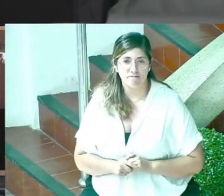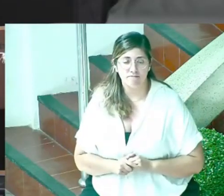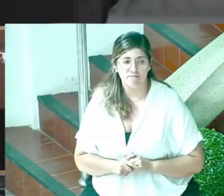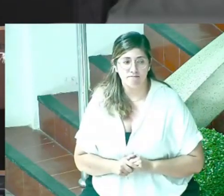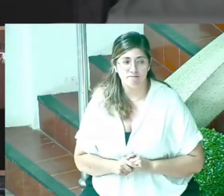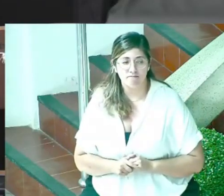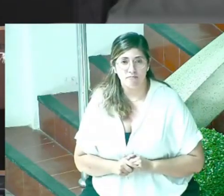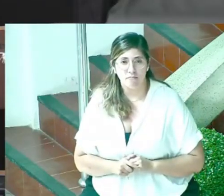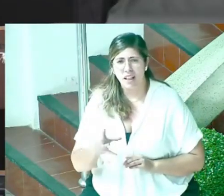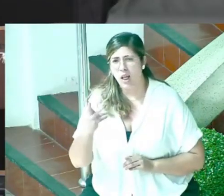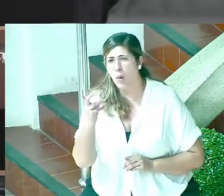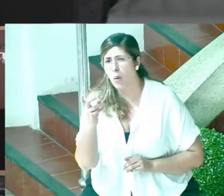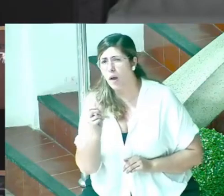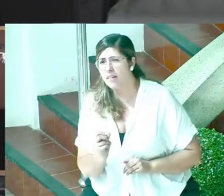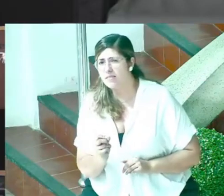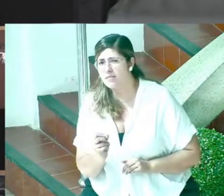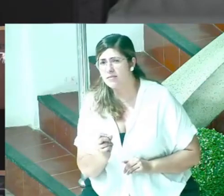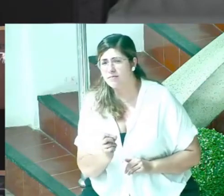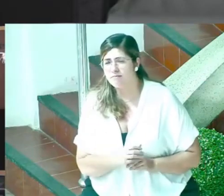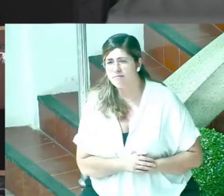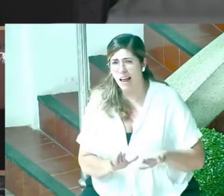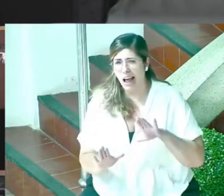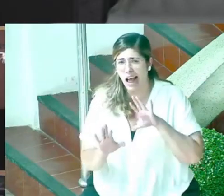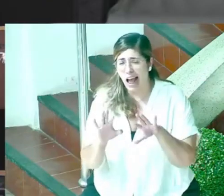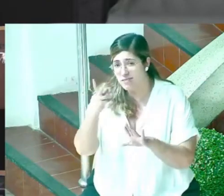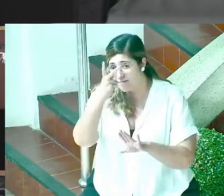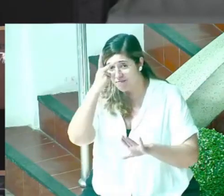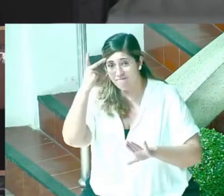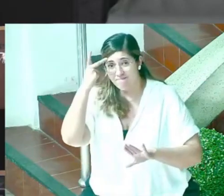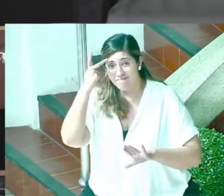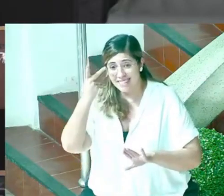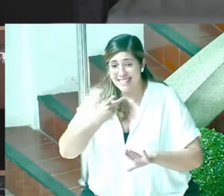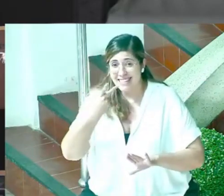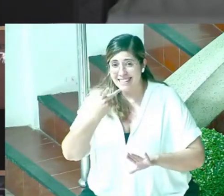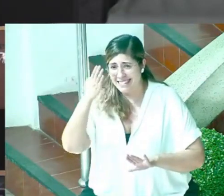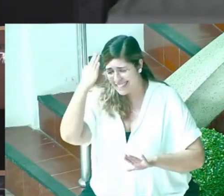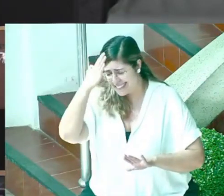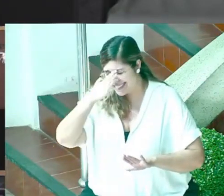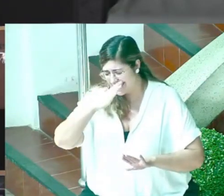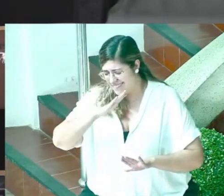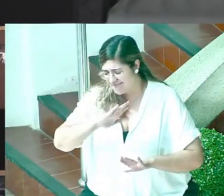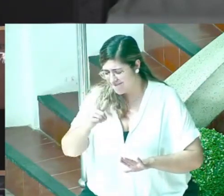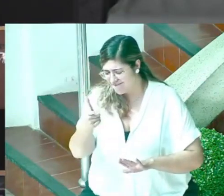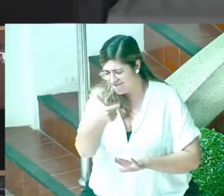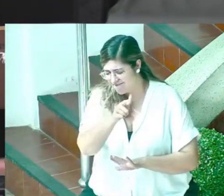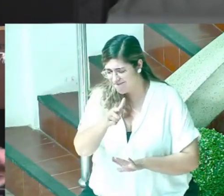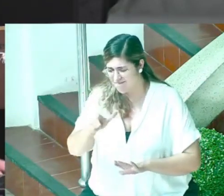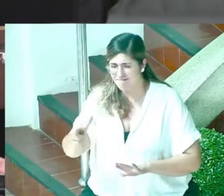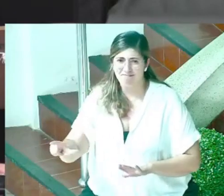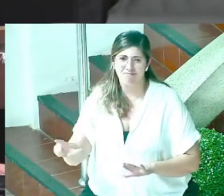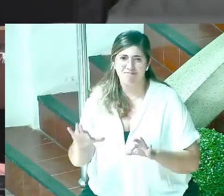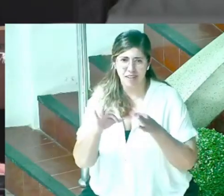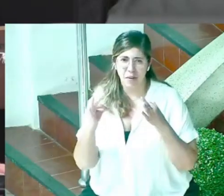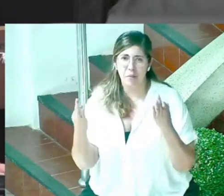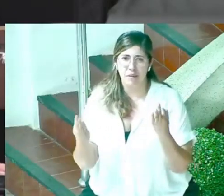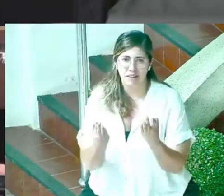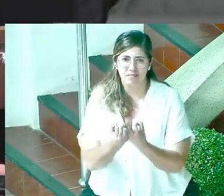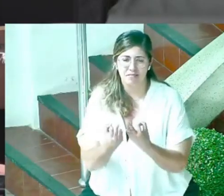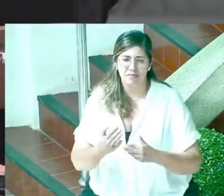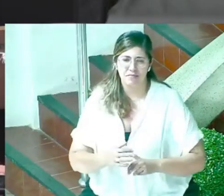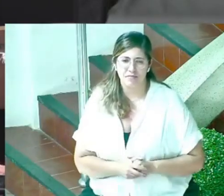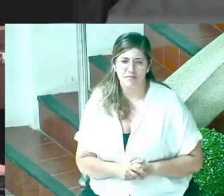contra mim é muito maior do que eu fiz contra Deus. Mesmo que não façamos de forma consciente, este